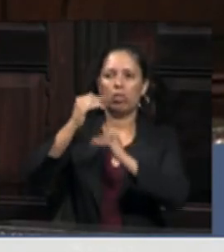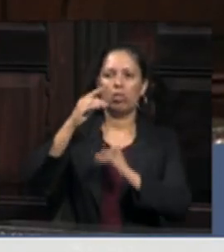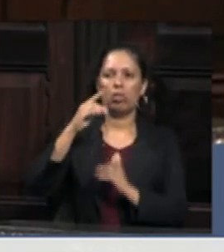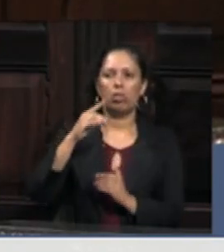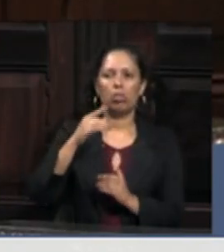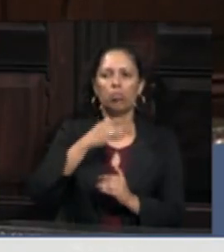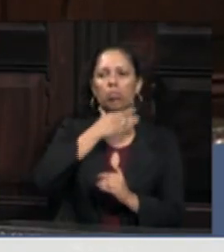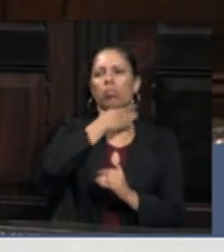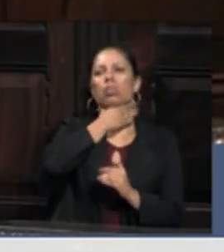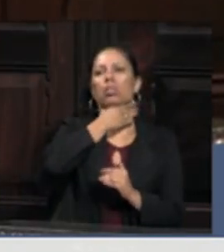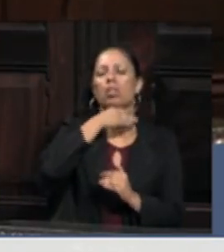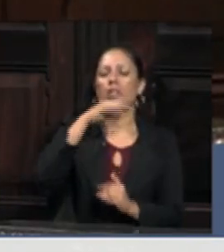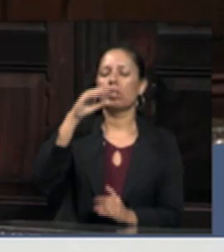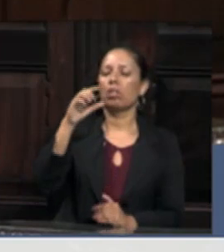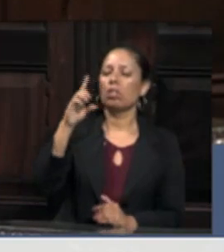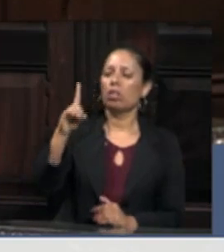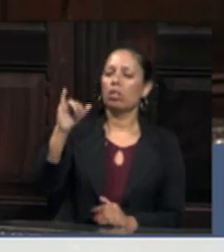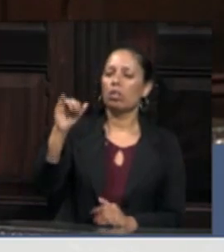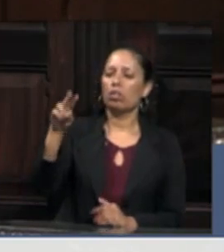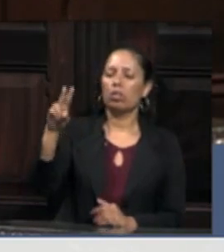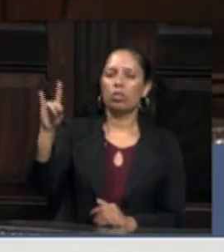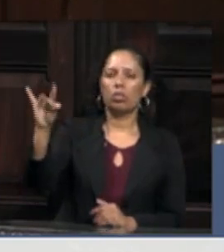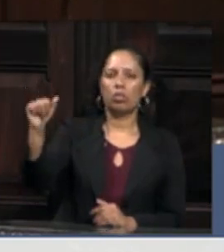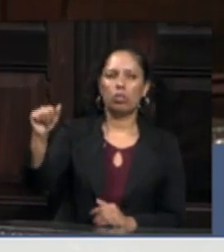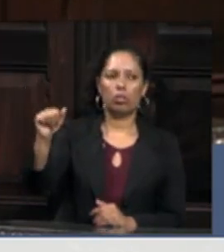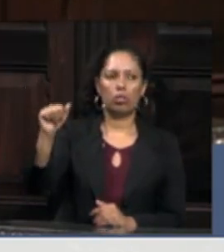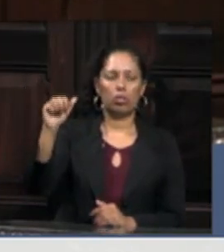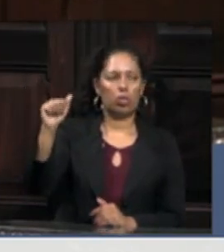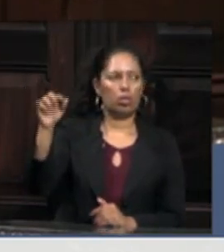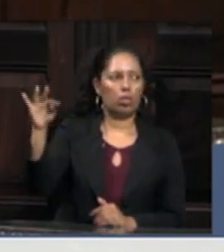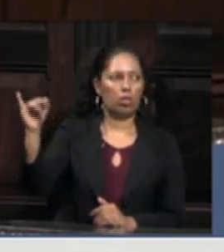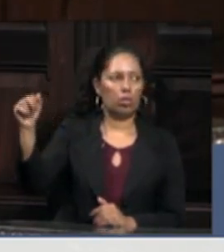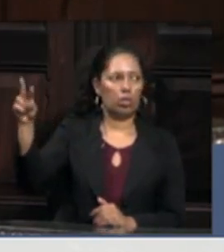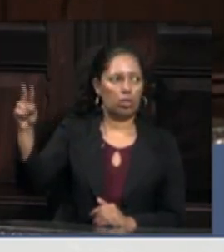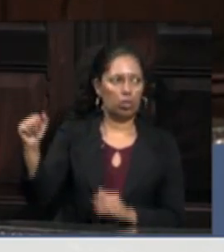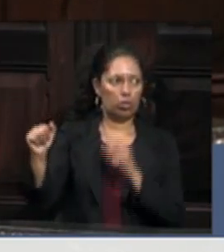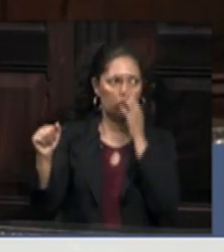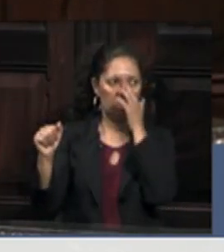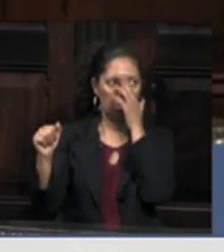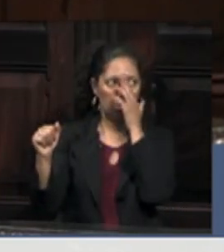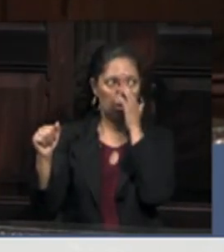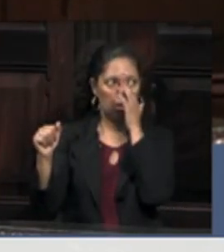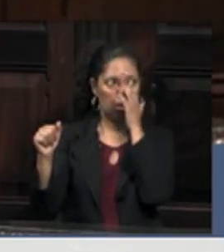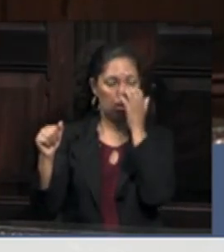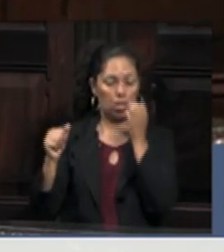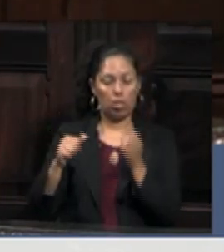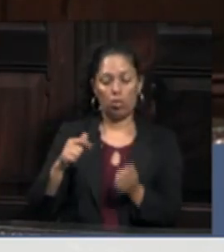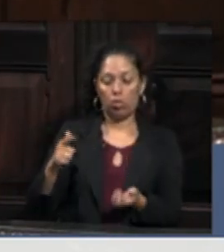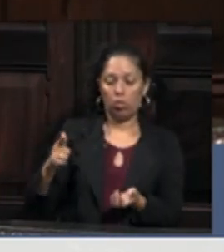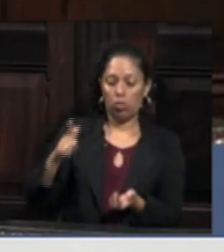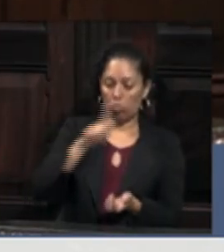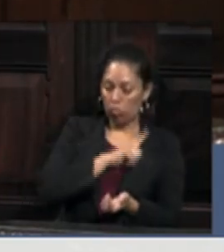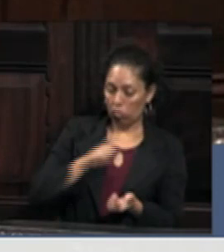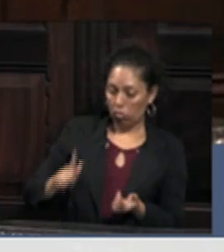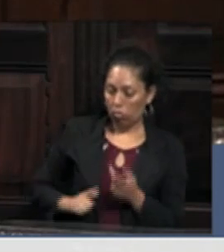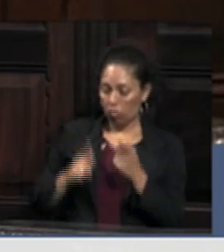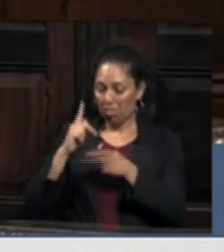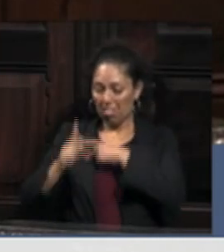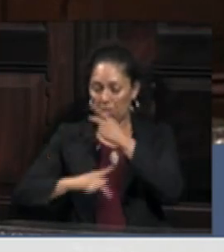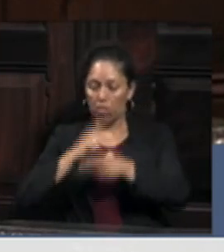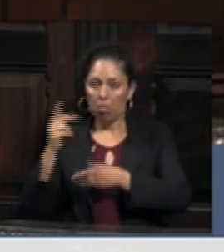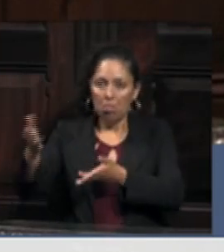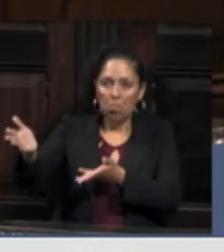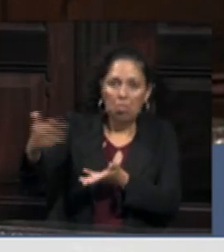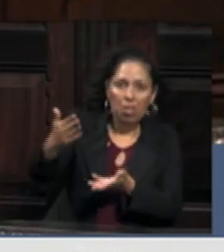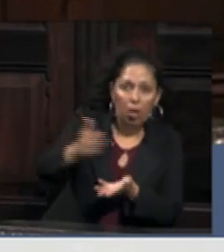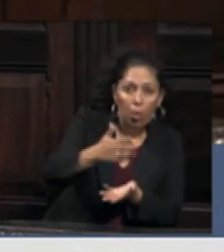ativa, que o governo continua projetando valores irrisórios de arrecadação,